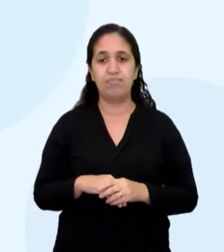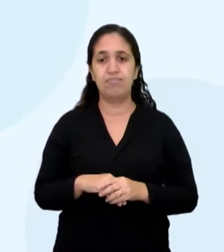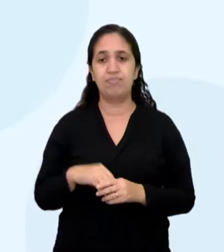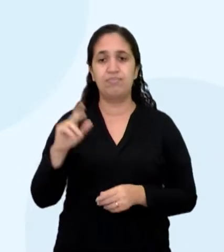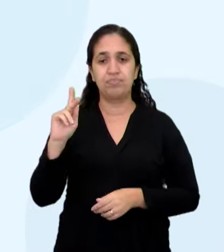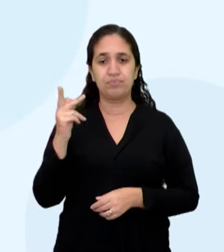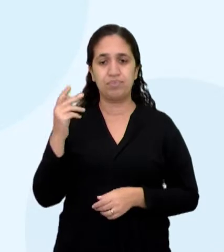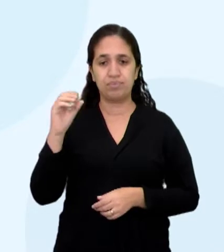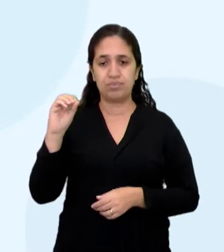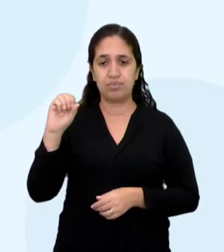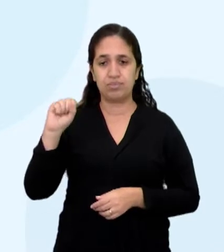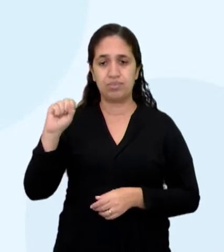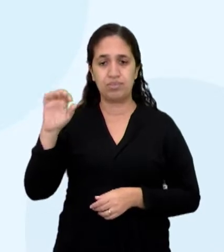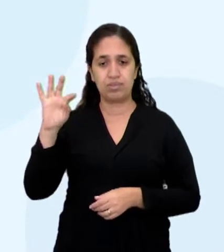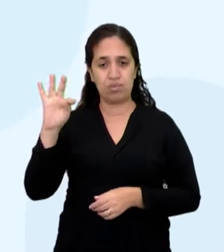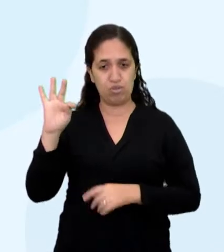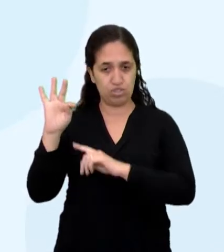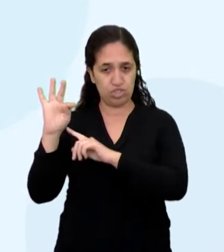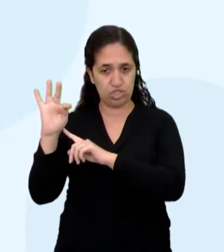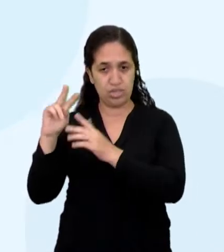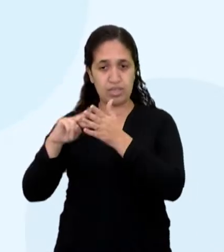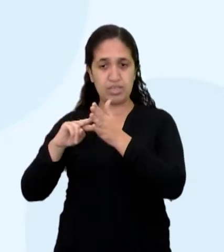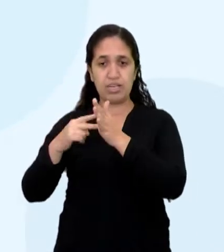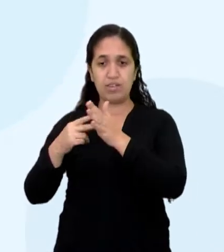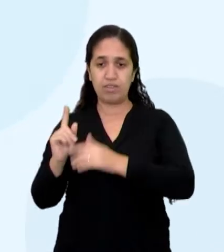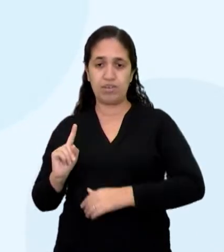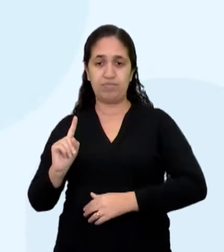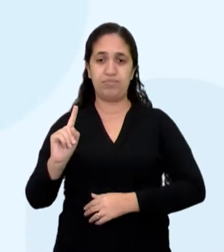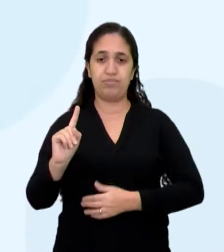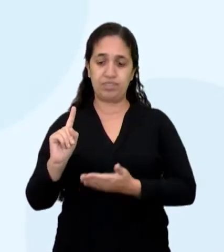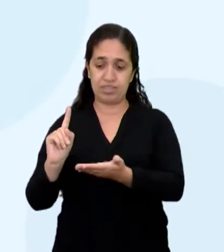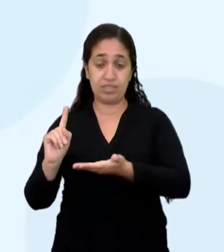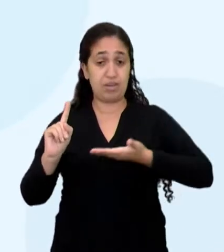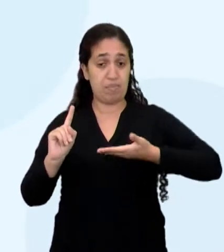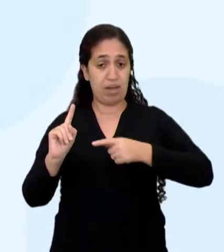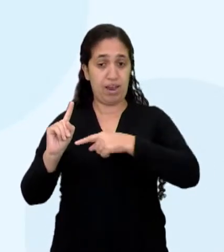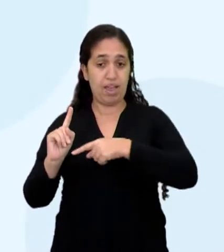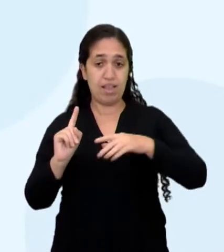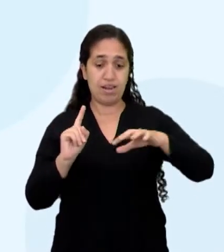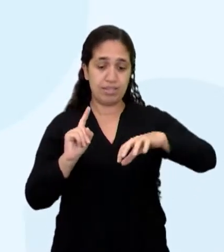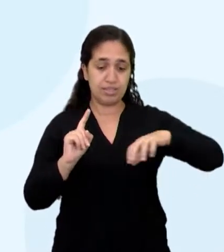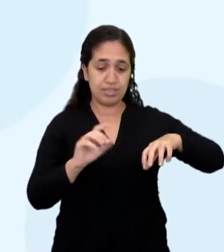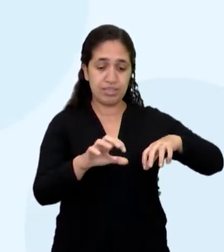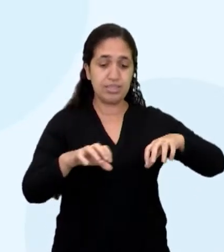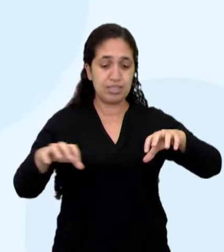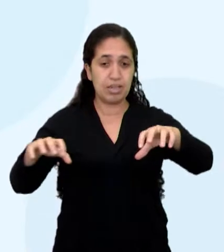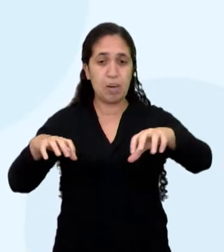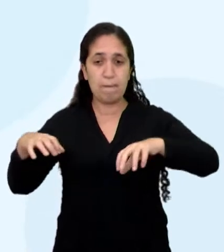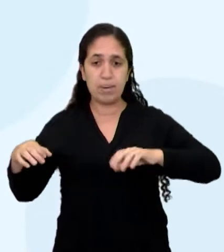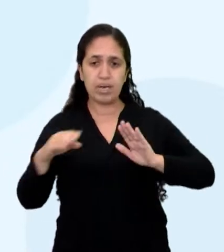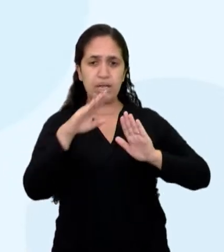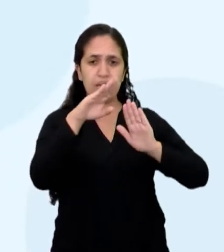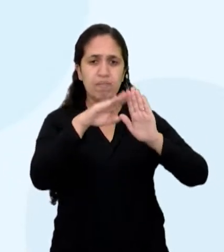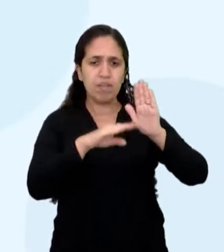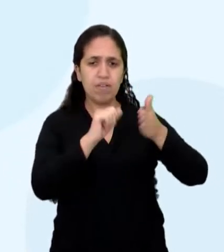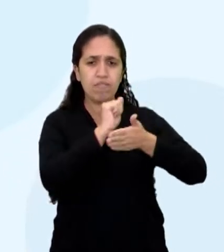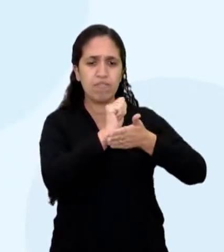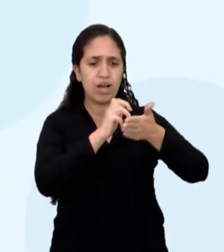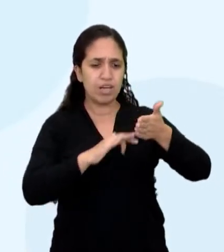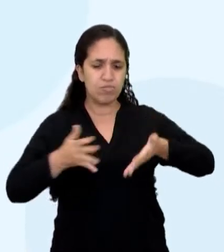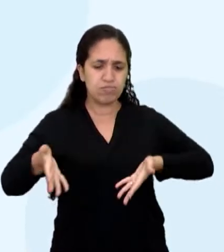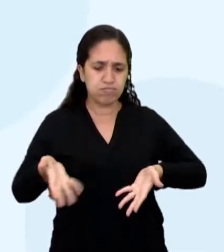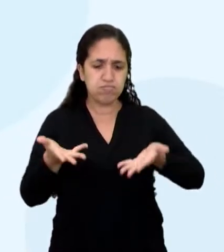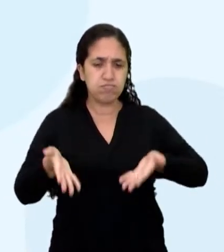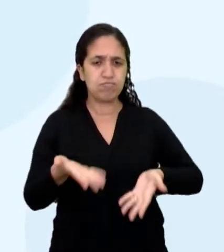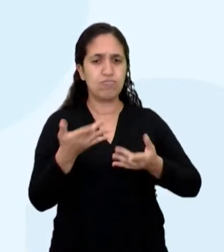o host é aquele que é o anfitrião, a função de separar os grupos, definir as atividades e questões e fomentar o diálogo,